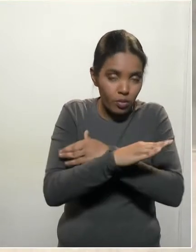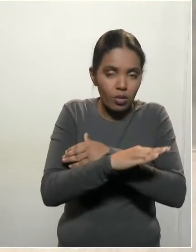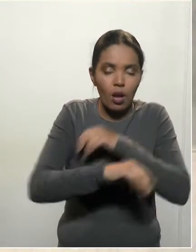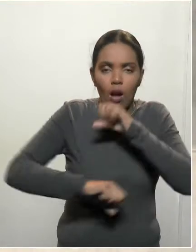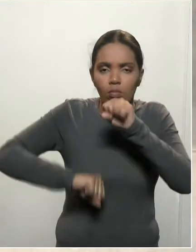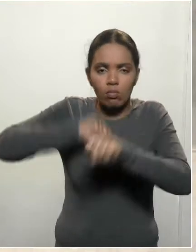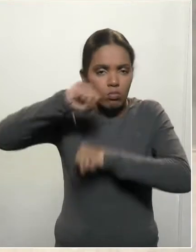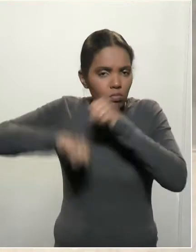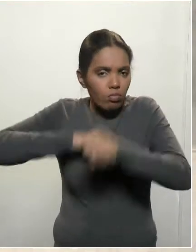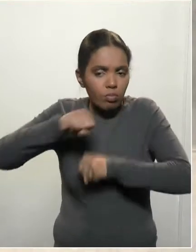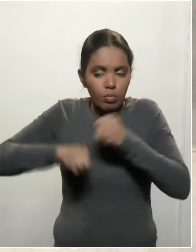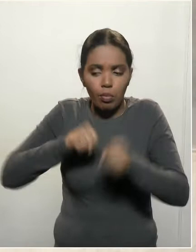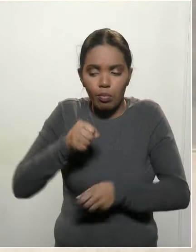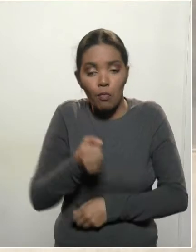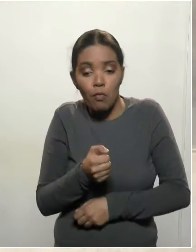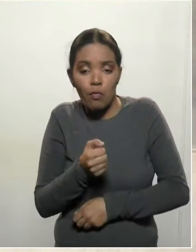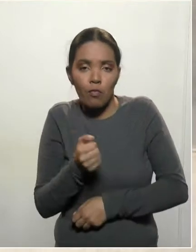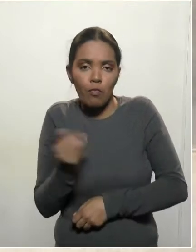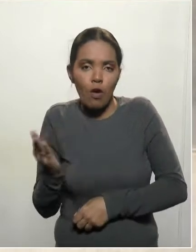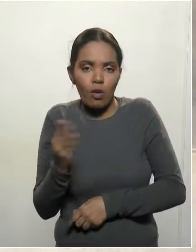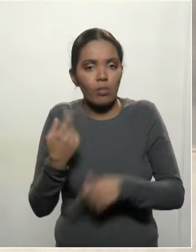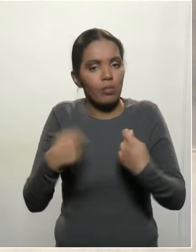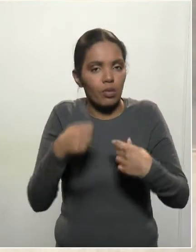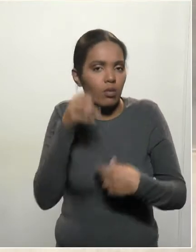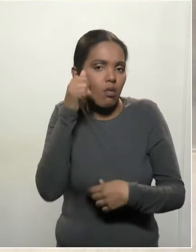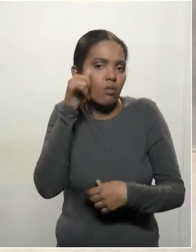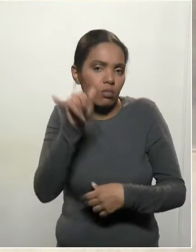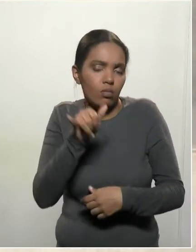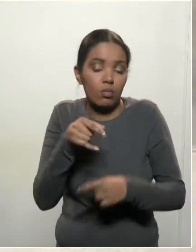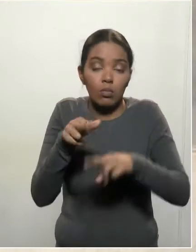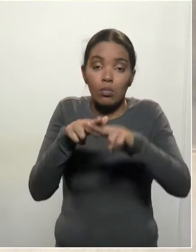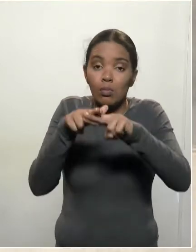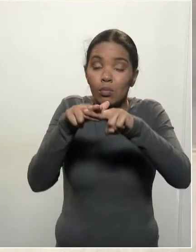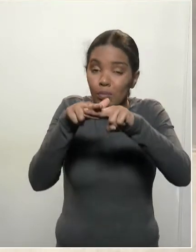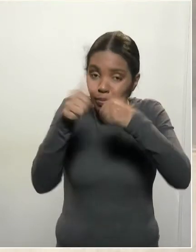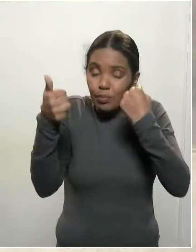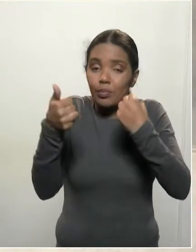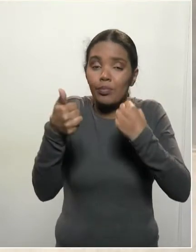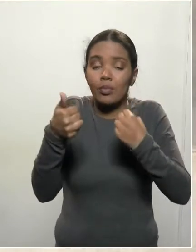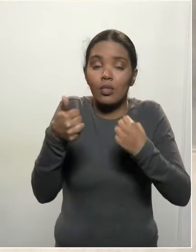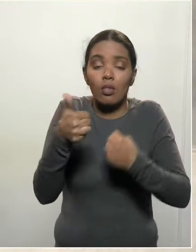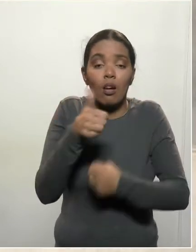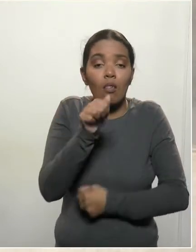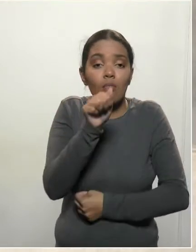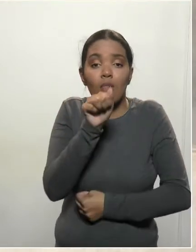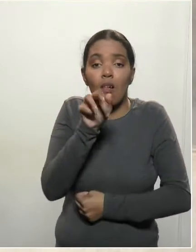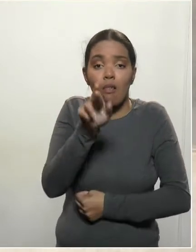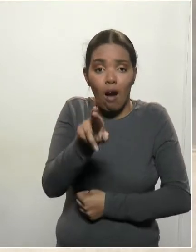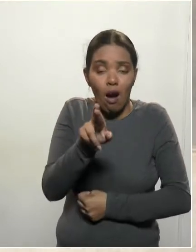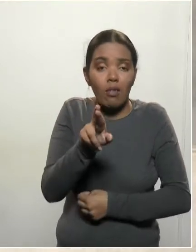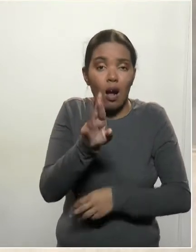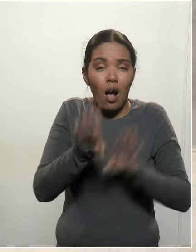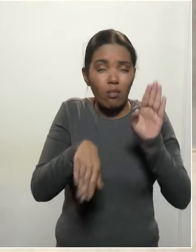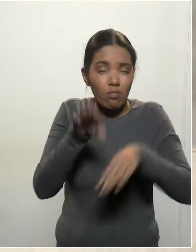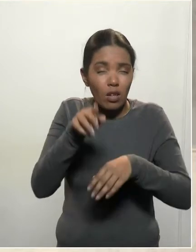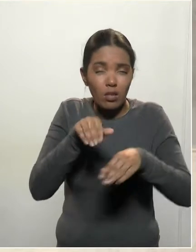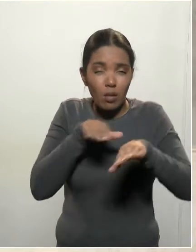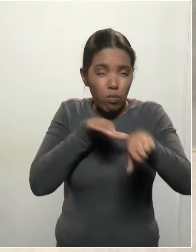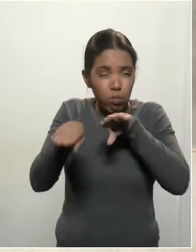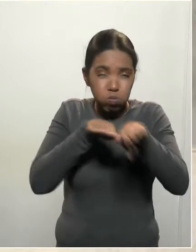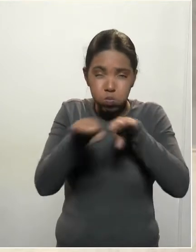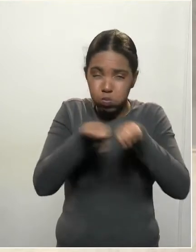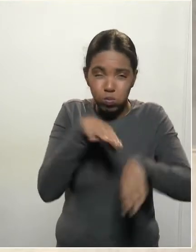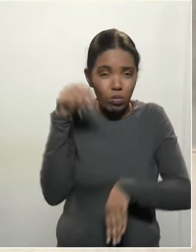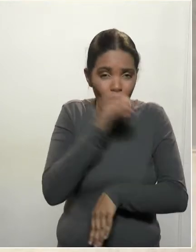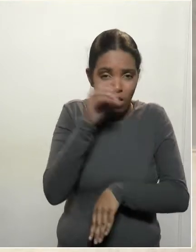de ciclistas, o acostamento deve ser evitada devido ao deslocamento do ar que pode causar a queda dos ciclistas.